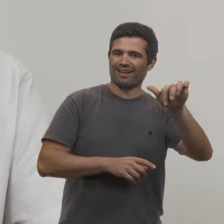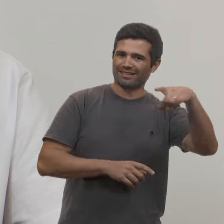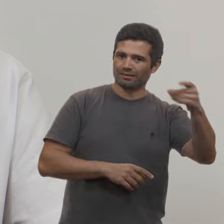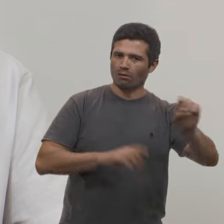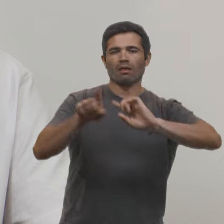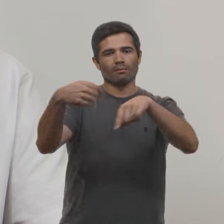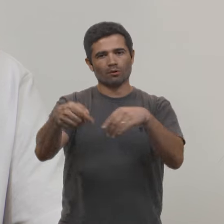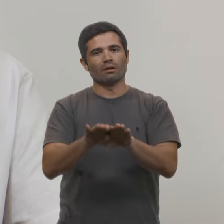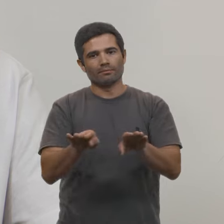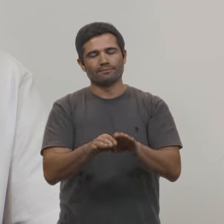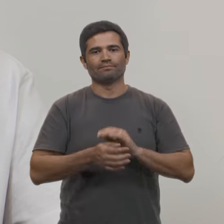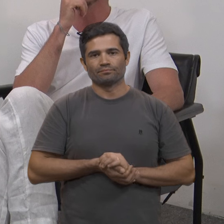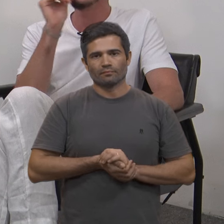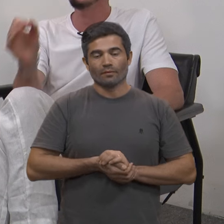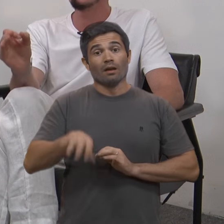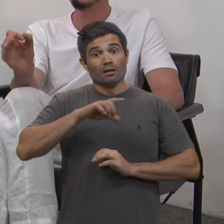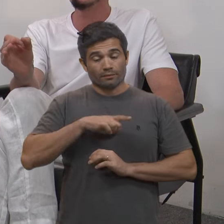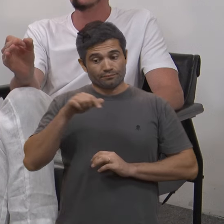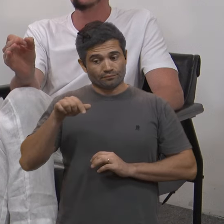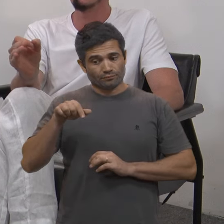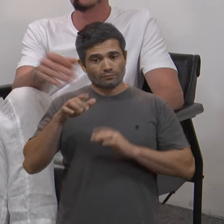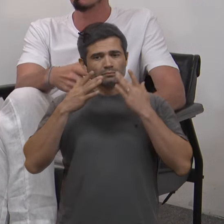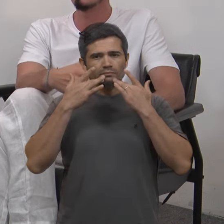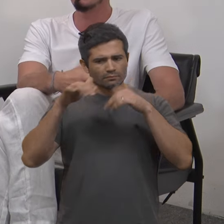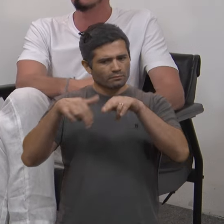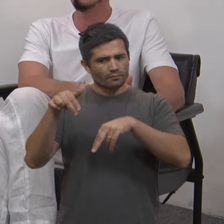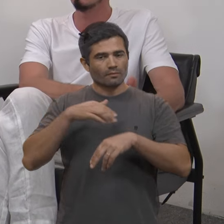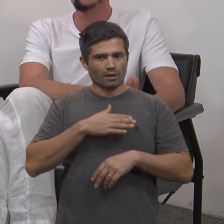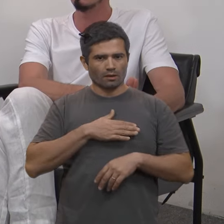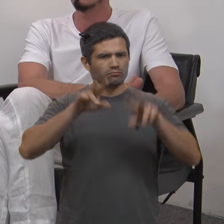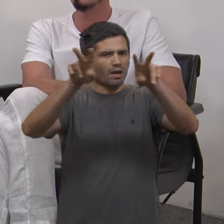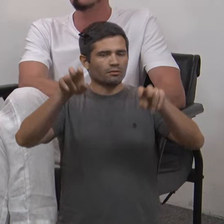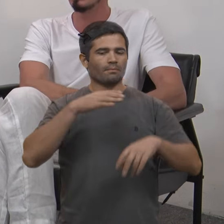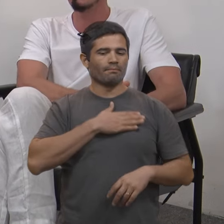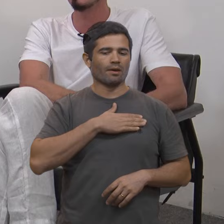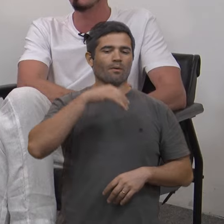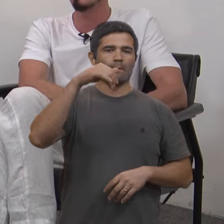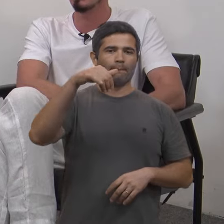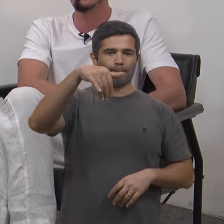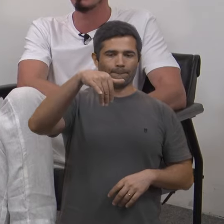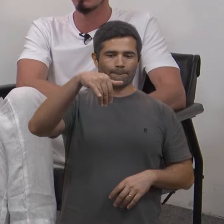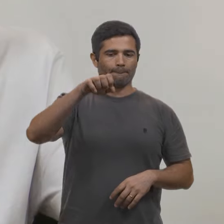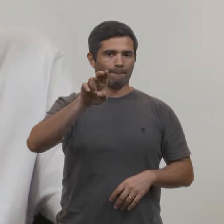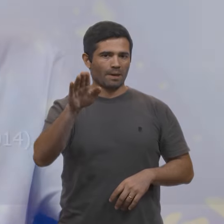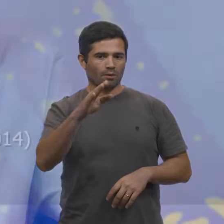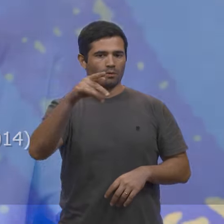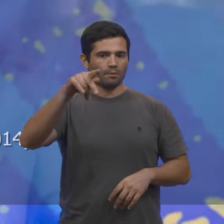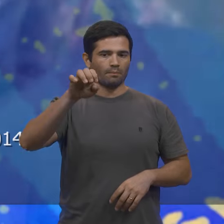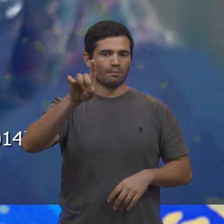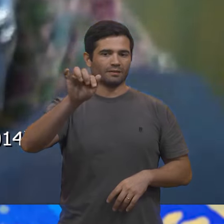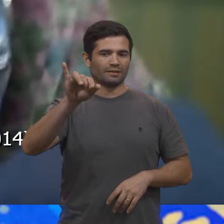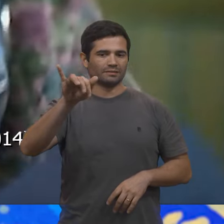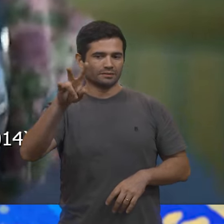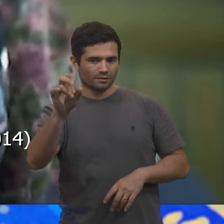e muitas outras coisas que eu fiz depois. Coisa mais meu pedacinho de chão, eu considero um divisor de águas, assim mesmo, na minha carreira, porque